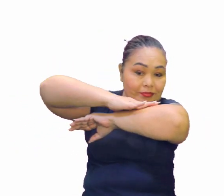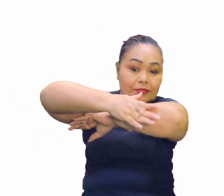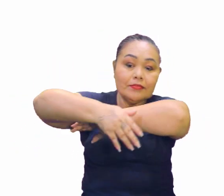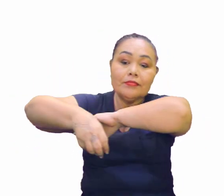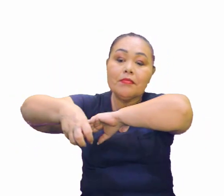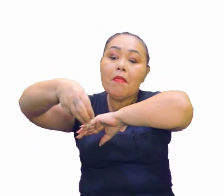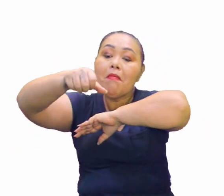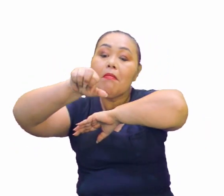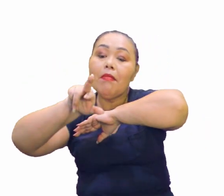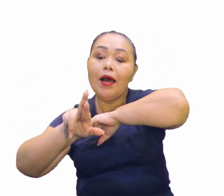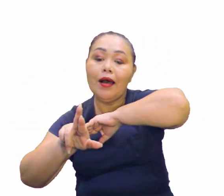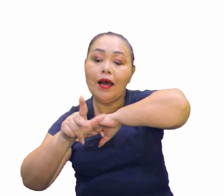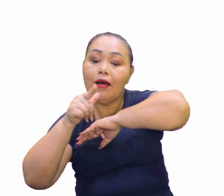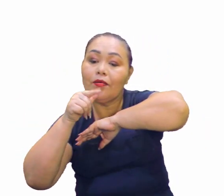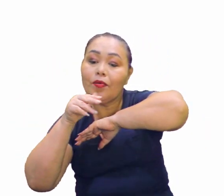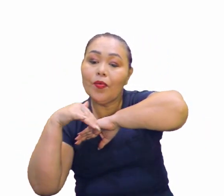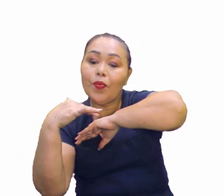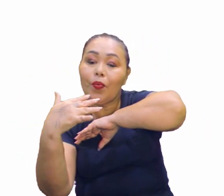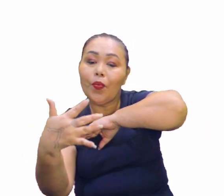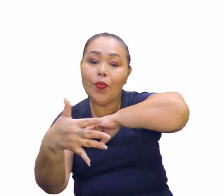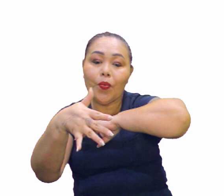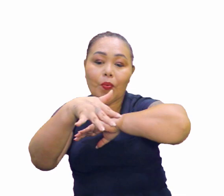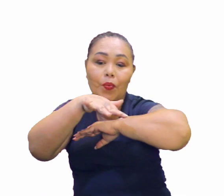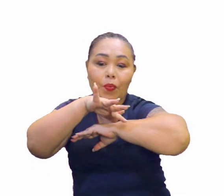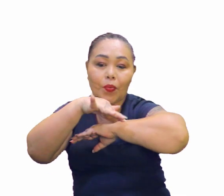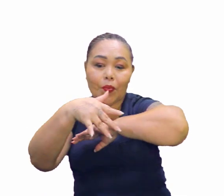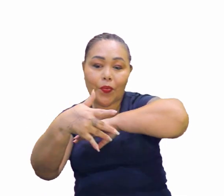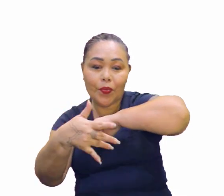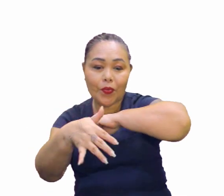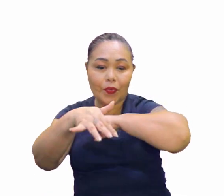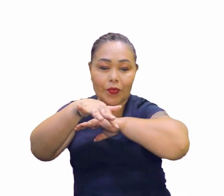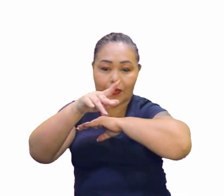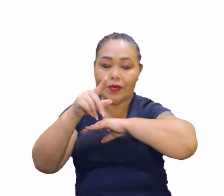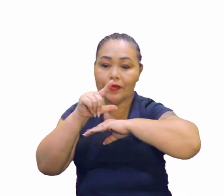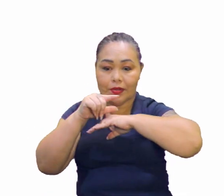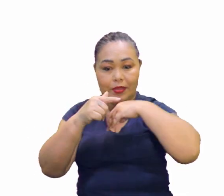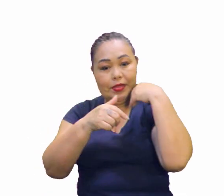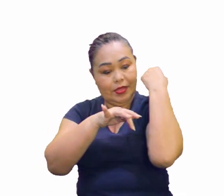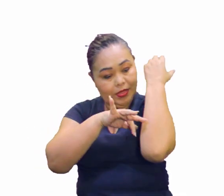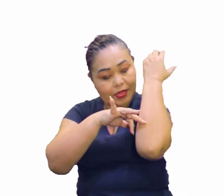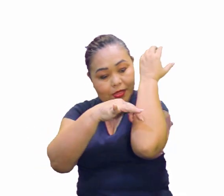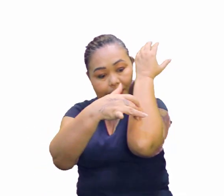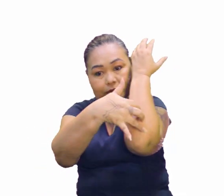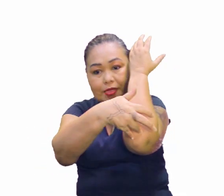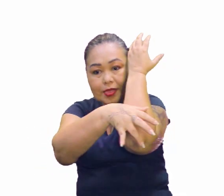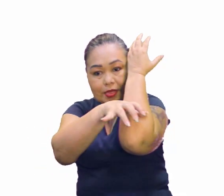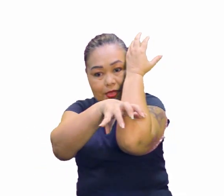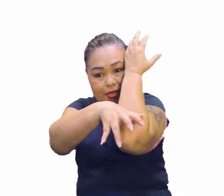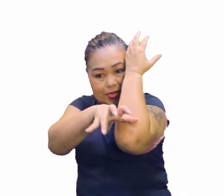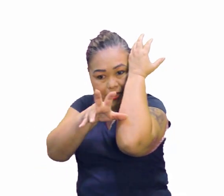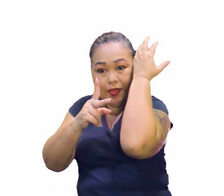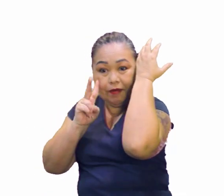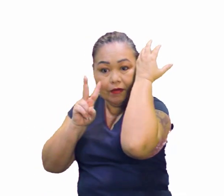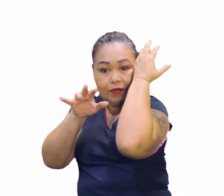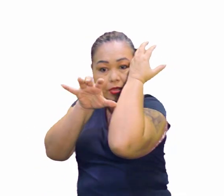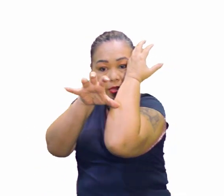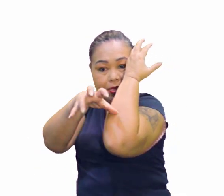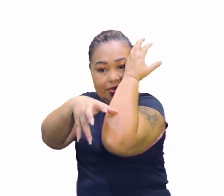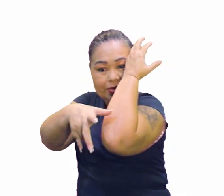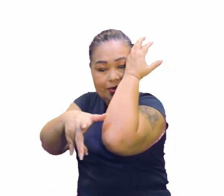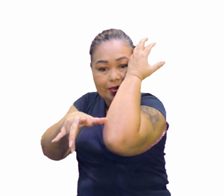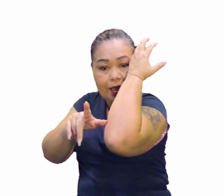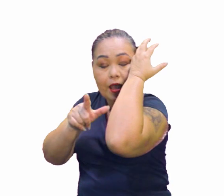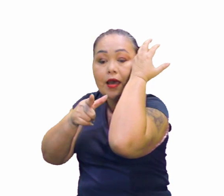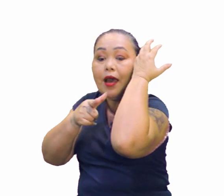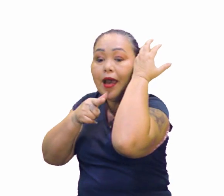terrestres e marinhos. Então, olha só, estão vendo as raízes aéreas? Então, ali você está num lugar onde